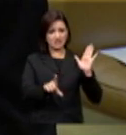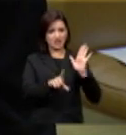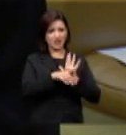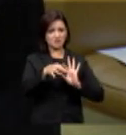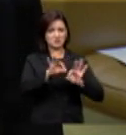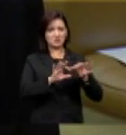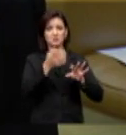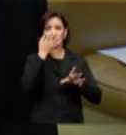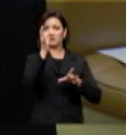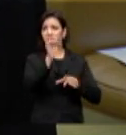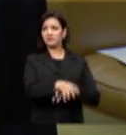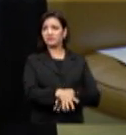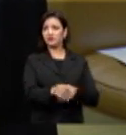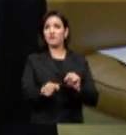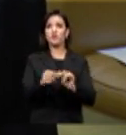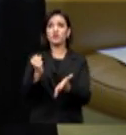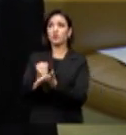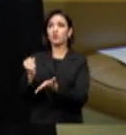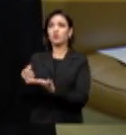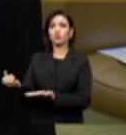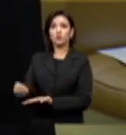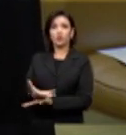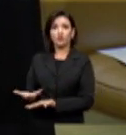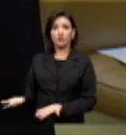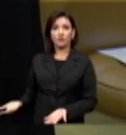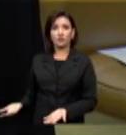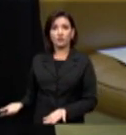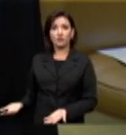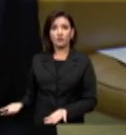se faz um contrato novo.